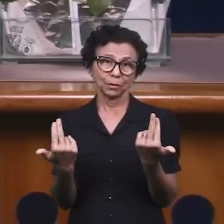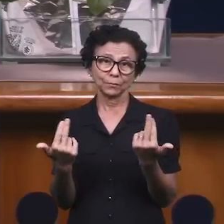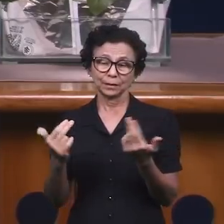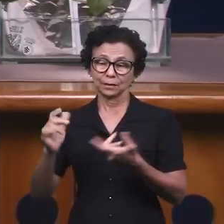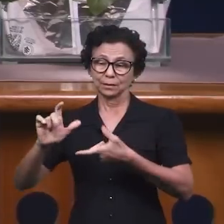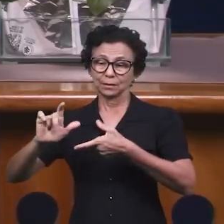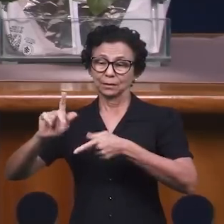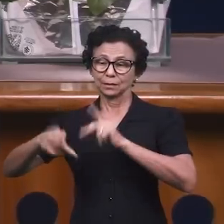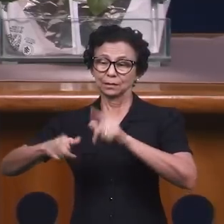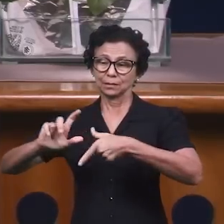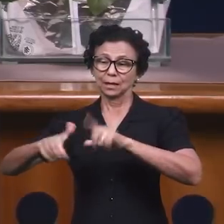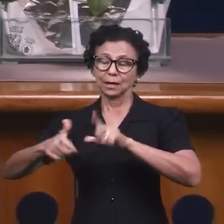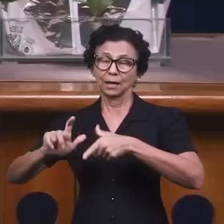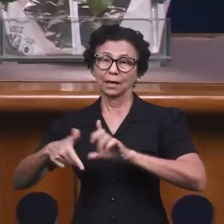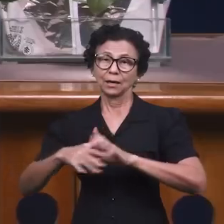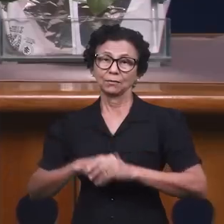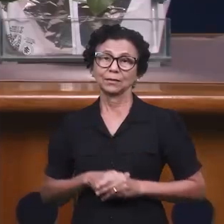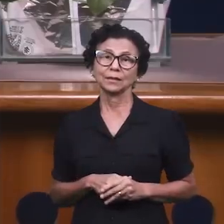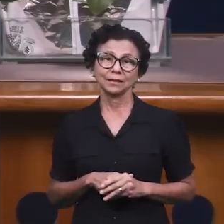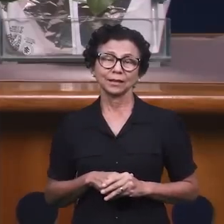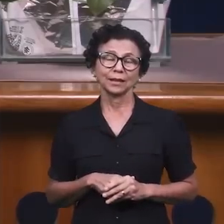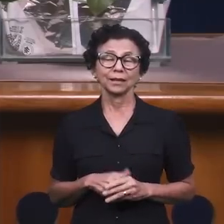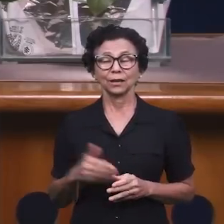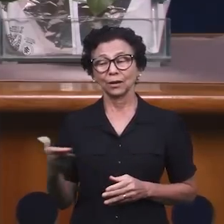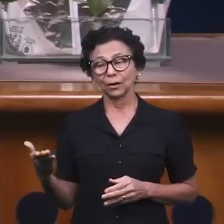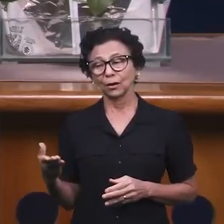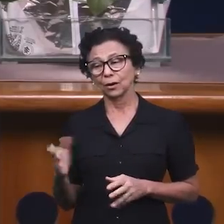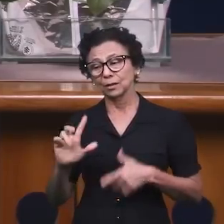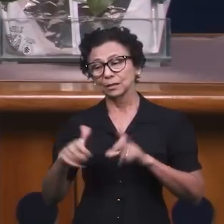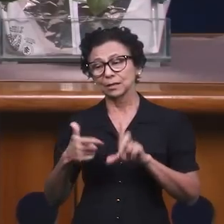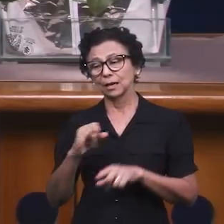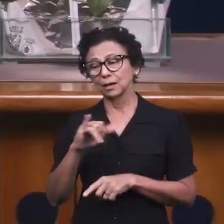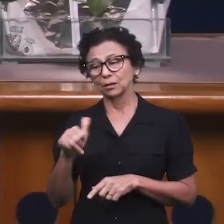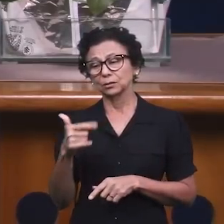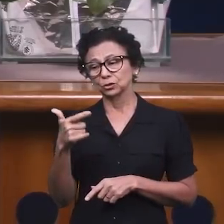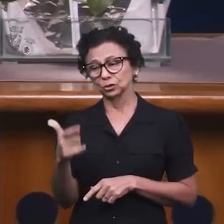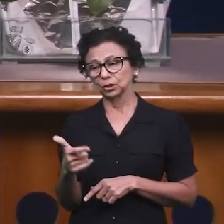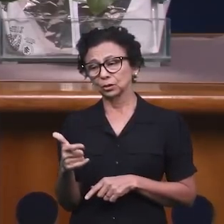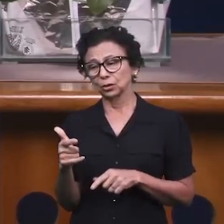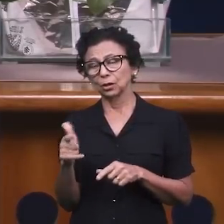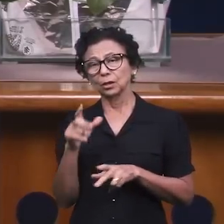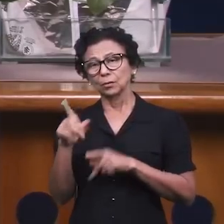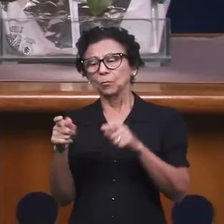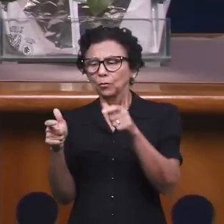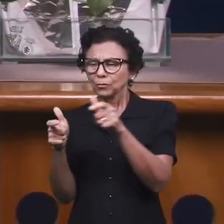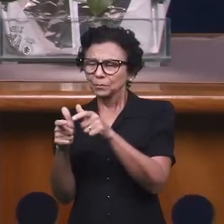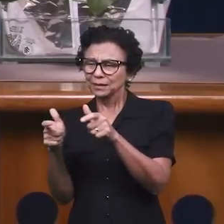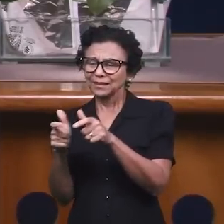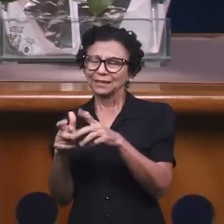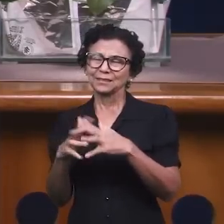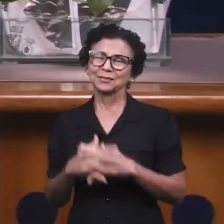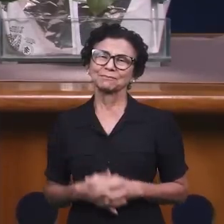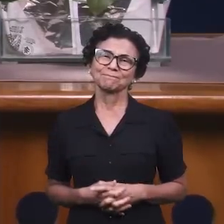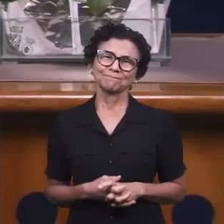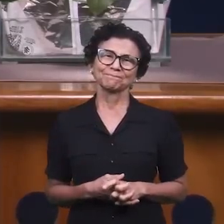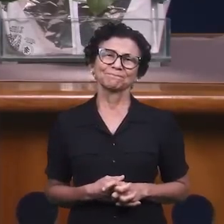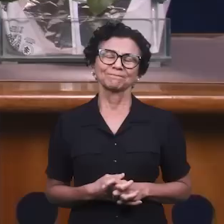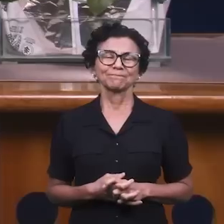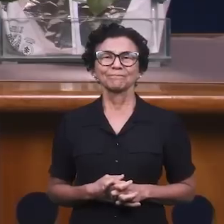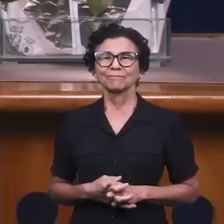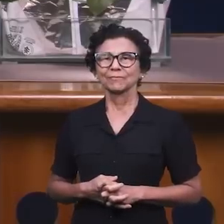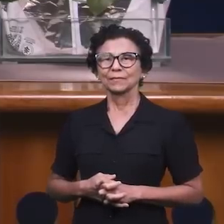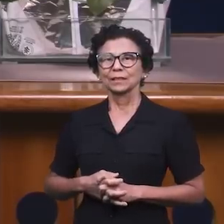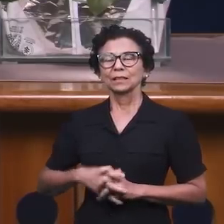meu povozinho, né? Jacó é pequeno. Assim a igreja fiel também. Mas o Senhor nunca deixou